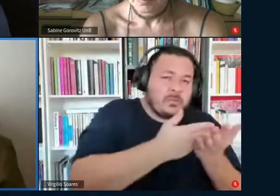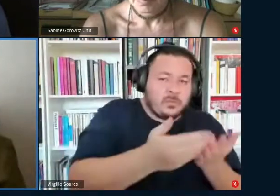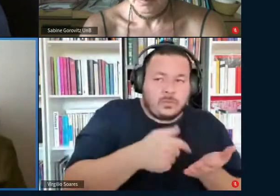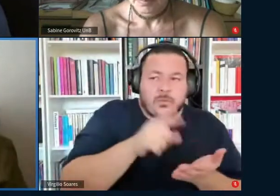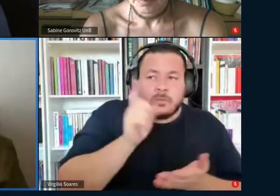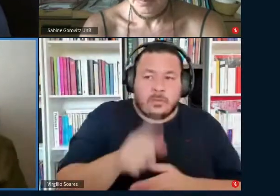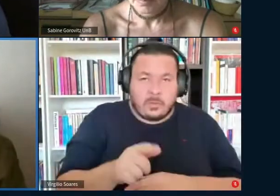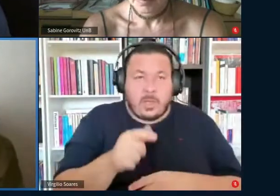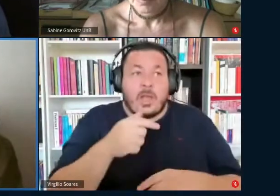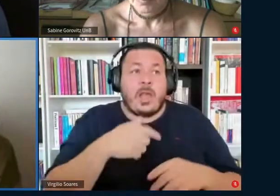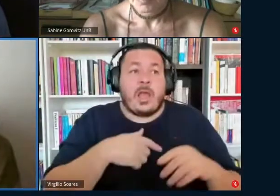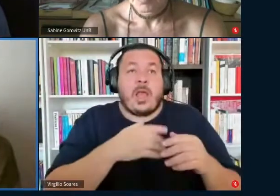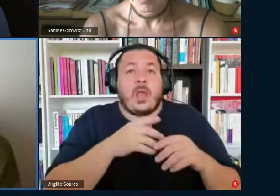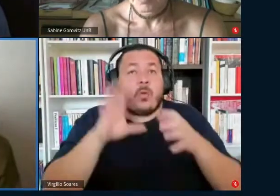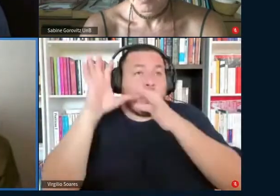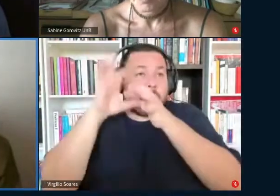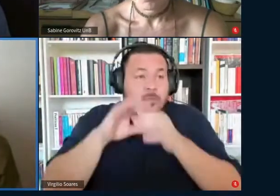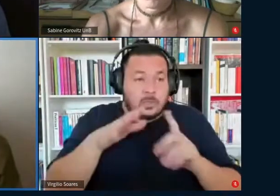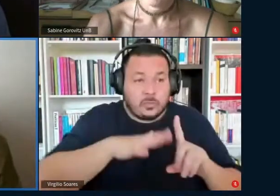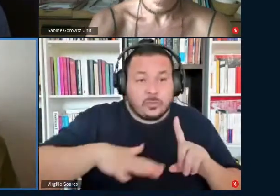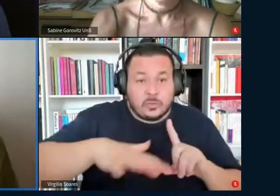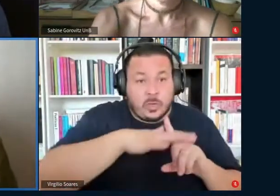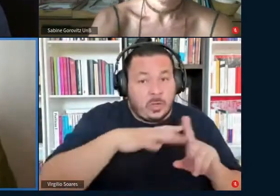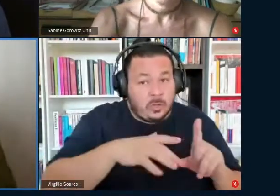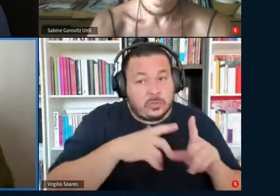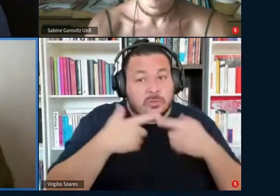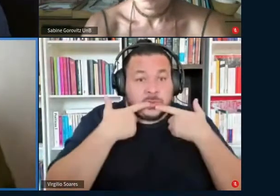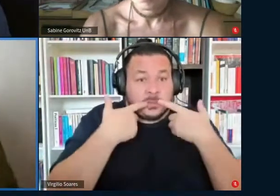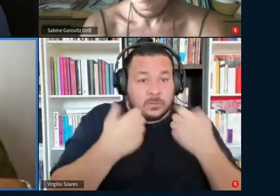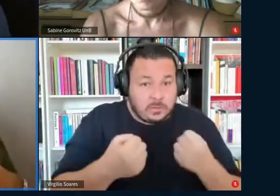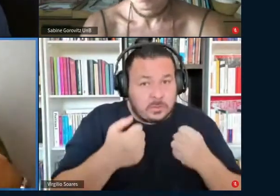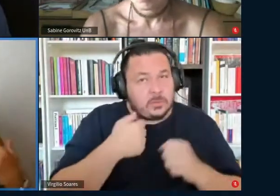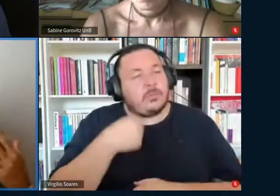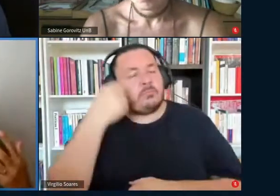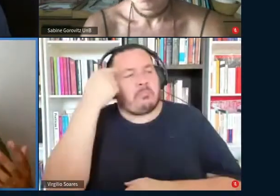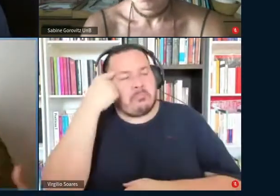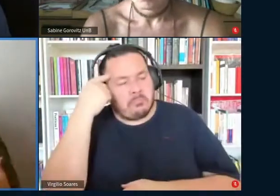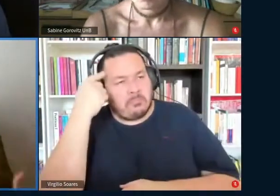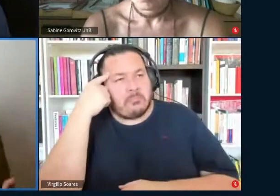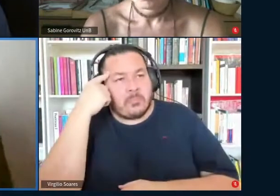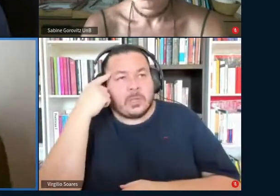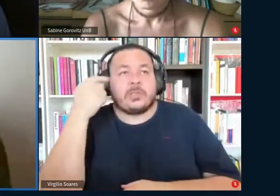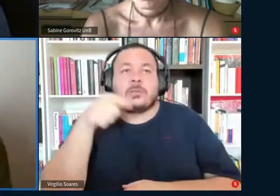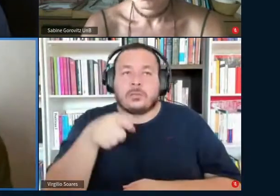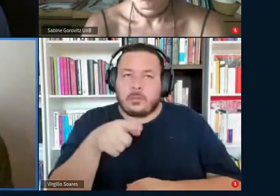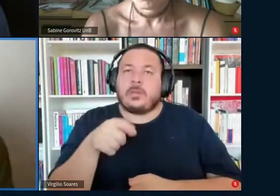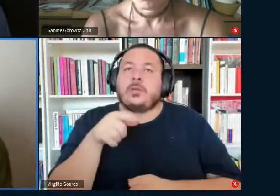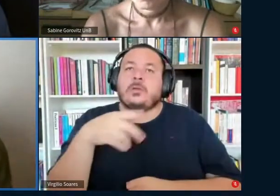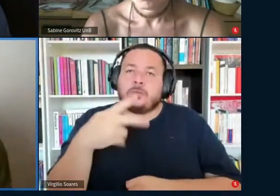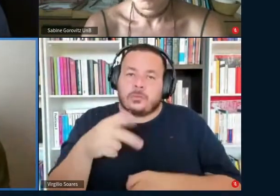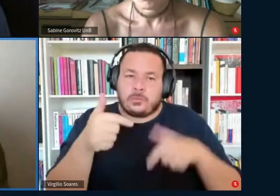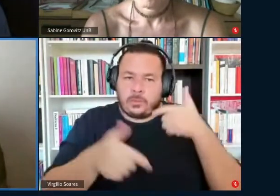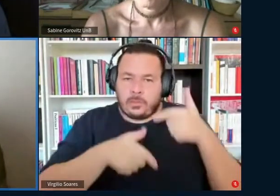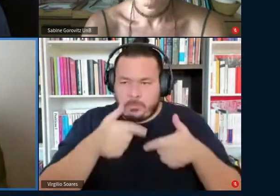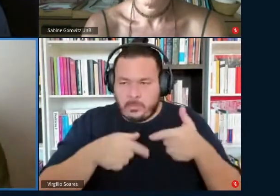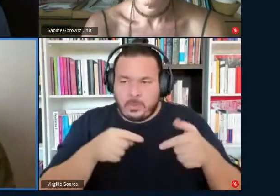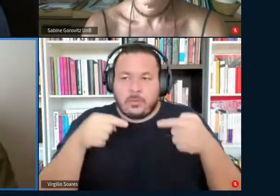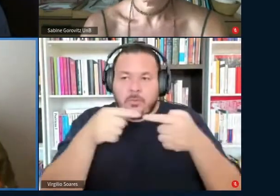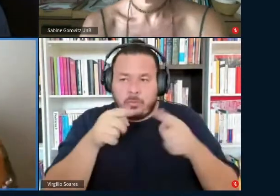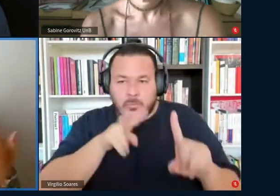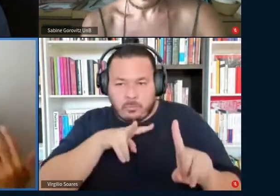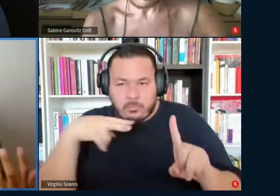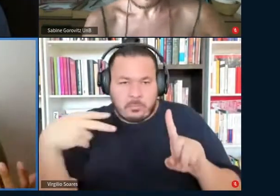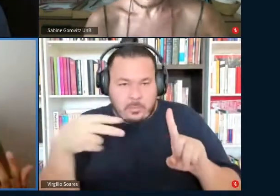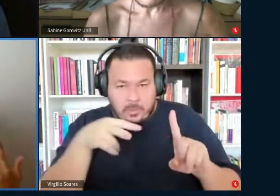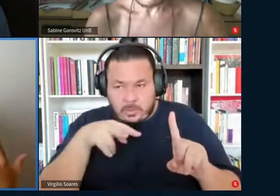contexto sociolinguístico. Então, estou aqui pensando que o seu trabalho está escrito num determinado paradigma